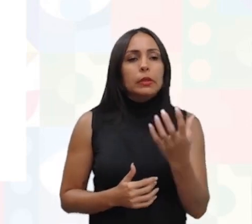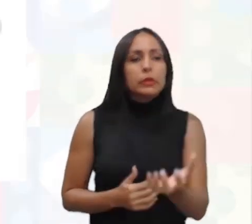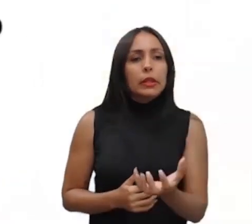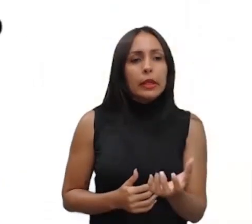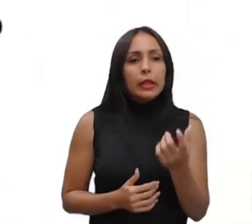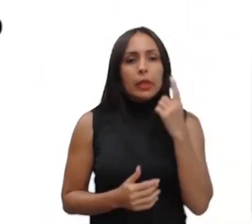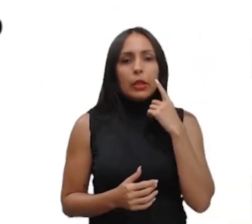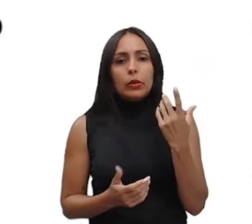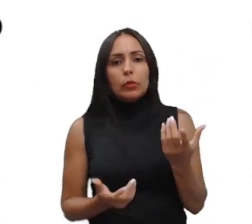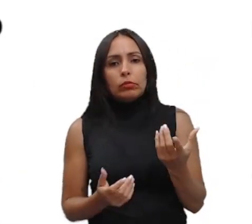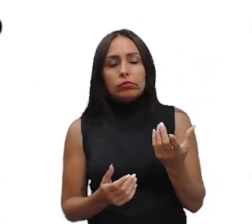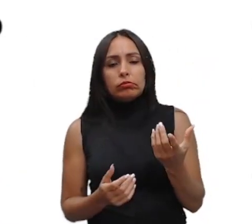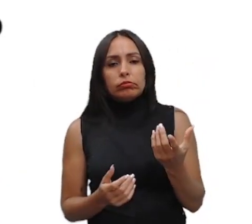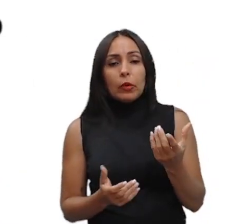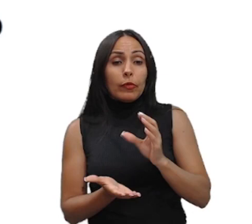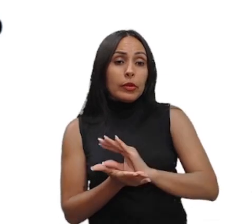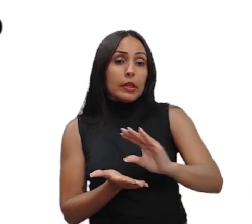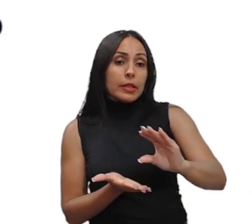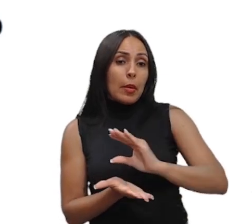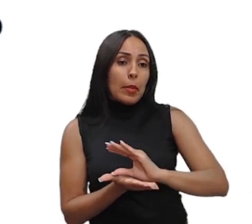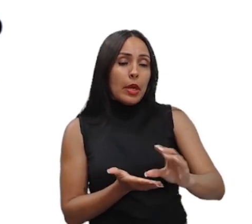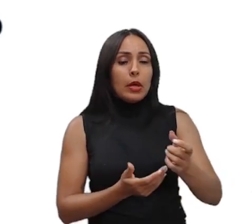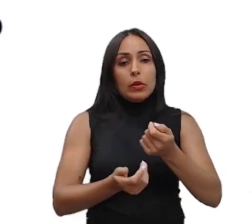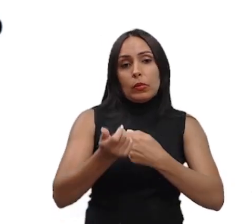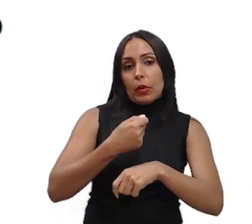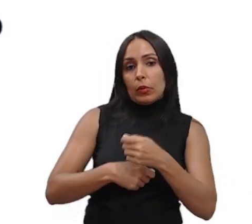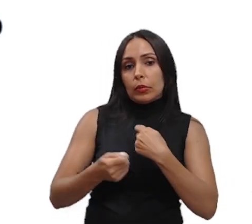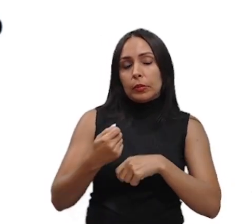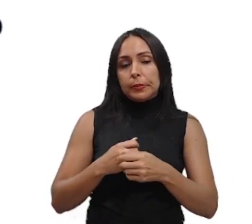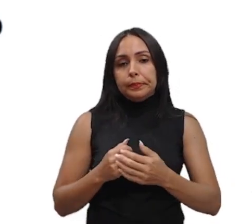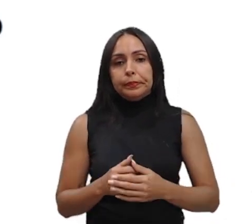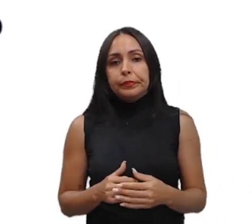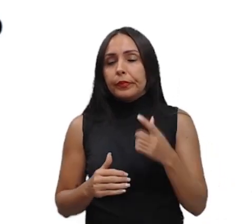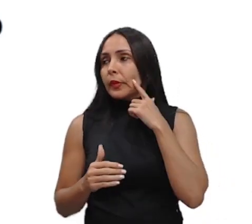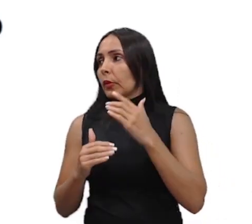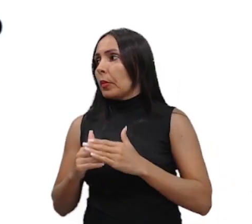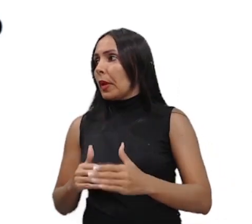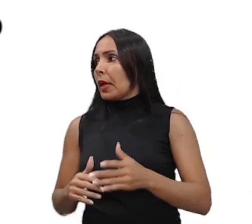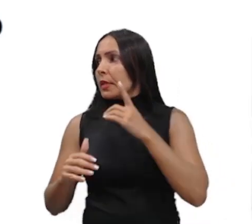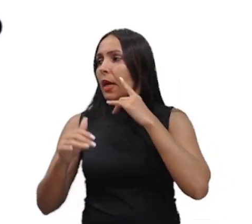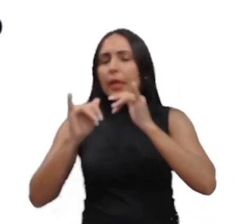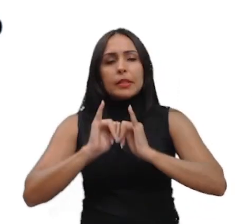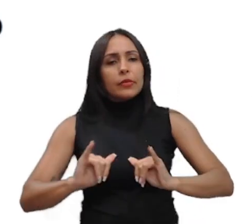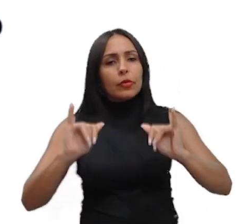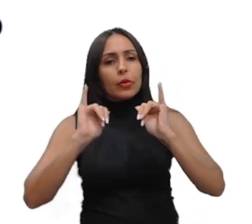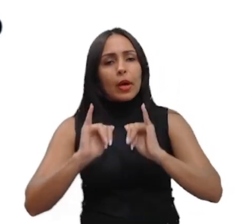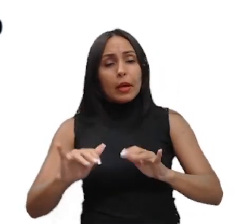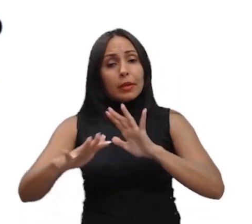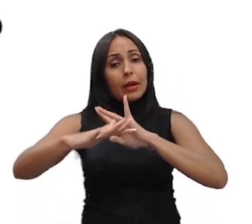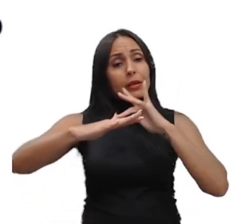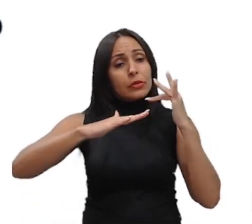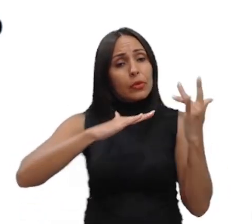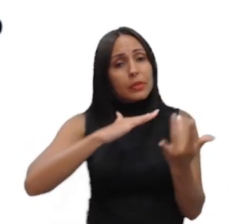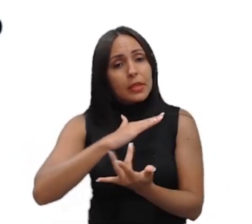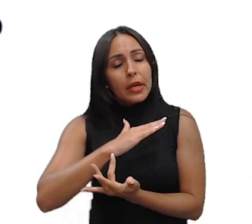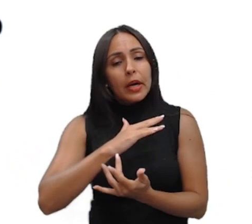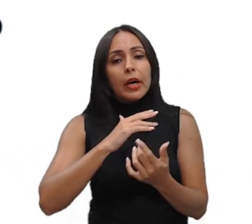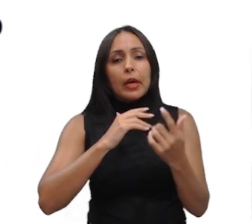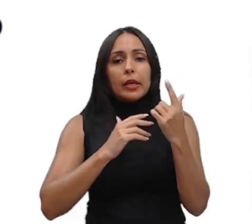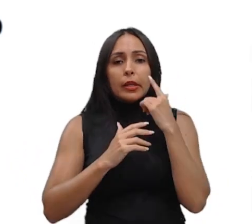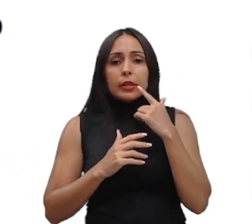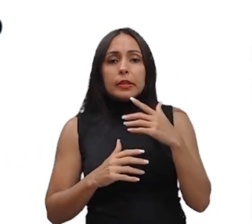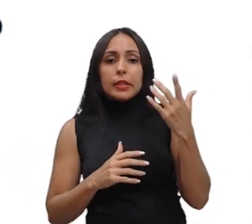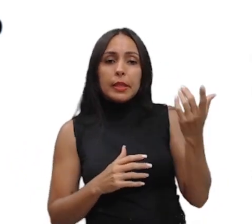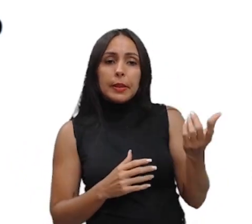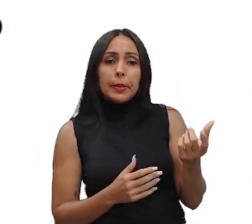algum recurso econômico, então começa a divulgar isso nas redes sociais e pedir a contribuição das